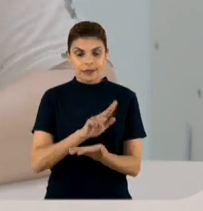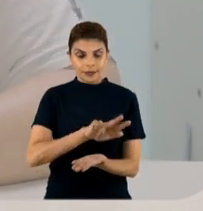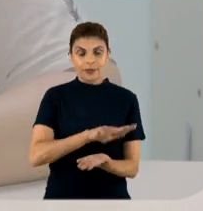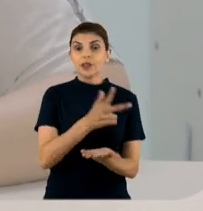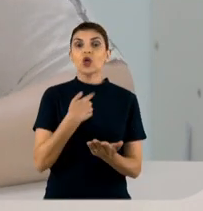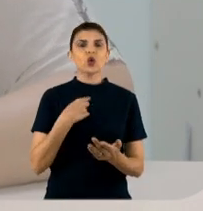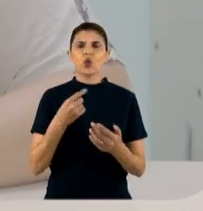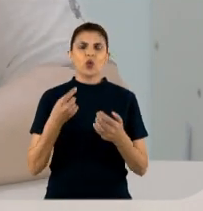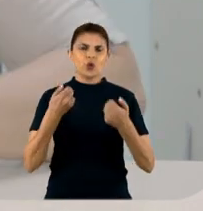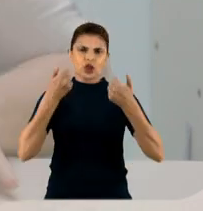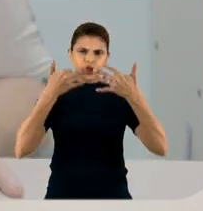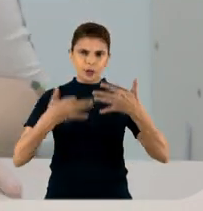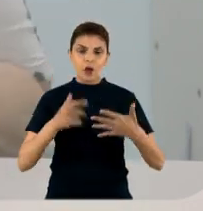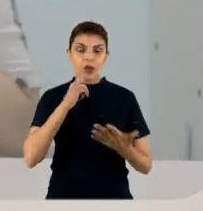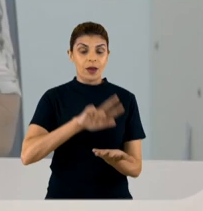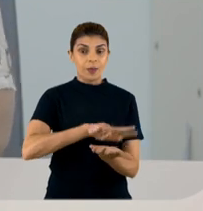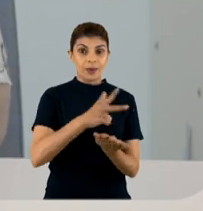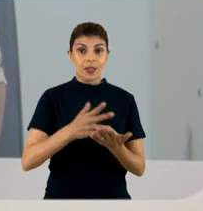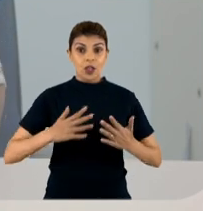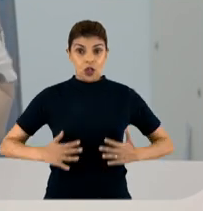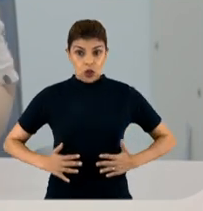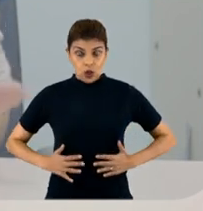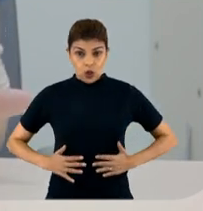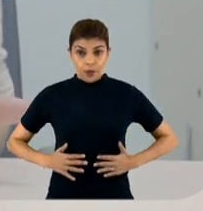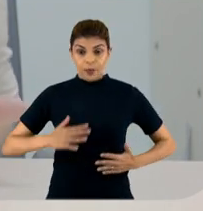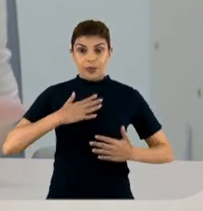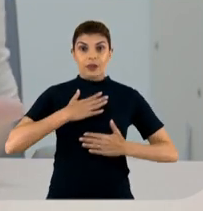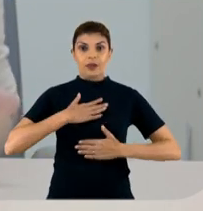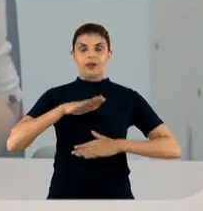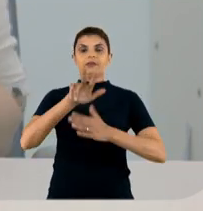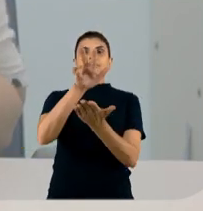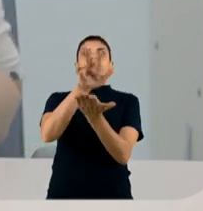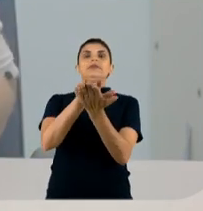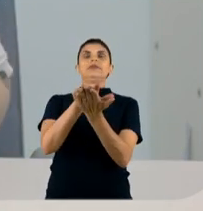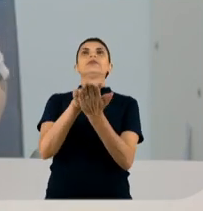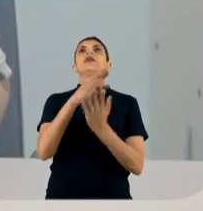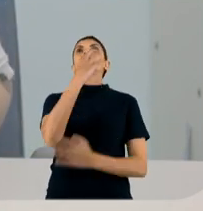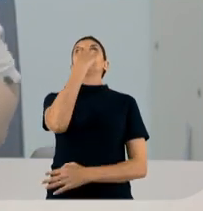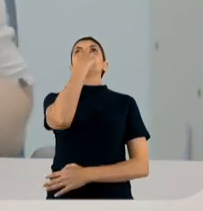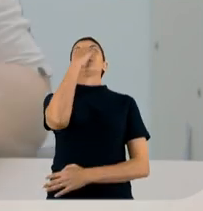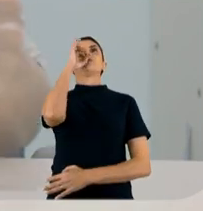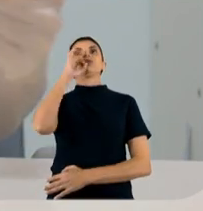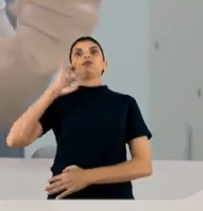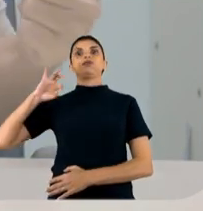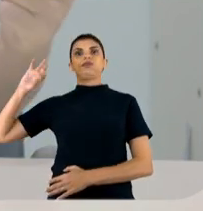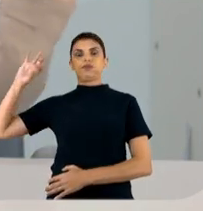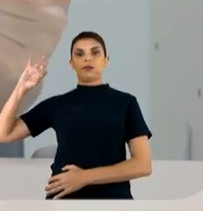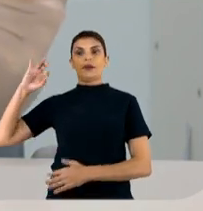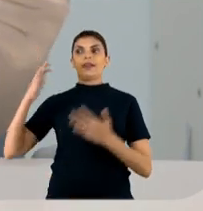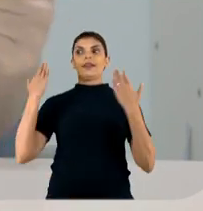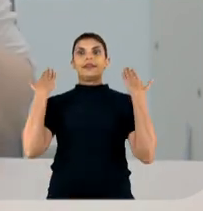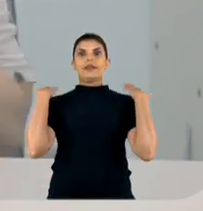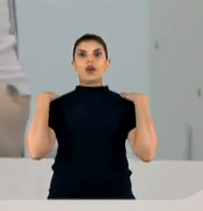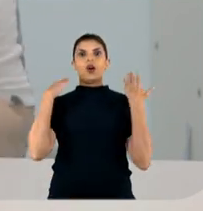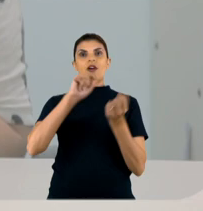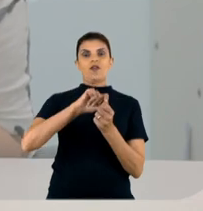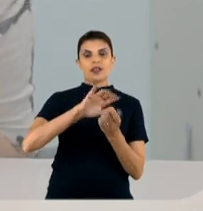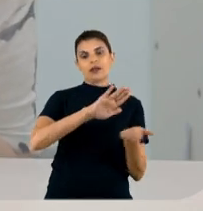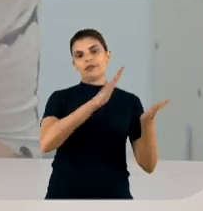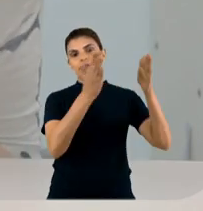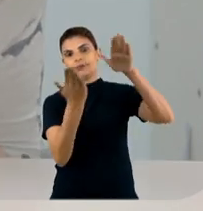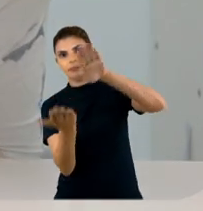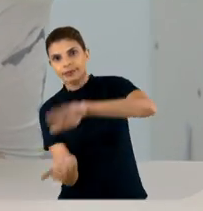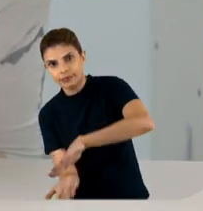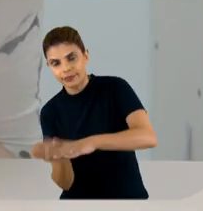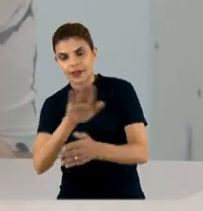eu não expliquei o que é posição prona posição prona é virar o doente de barriga para baixo ele tá intubado em vez de ficar deitado de costas você vai fazer